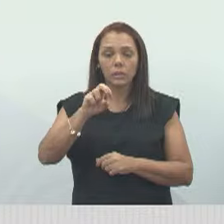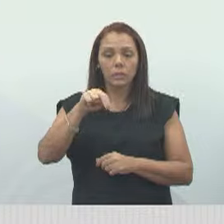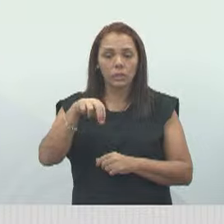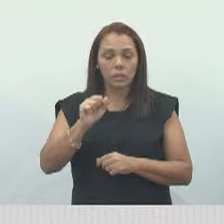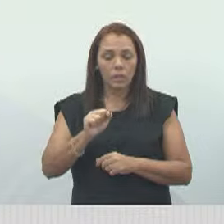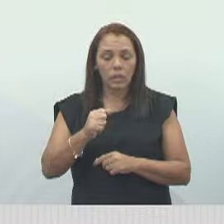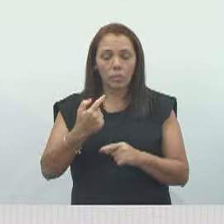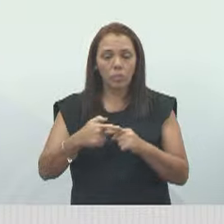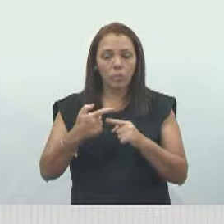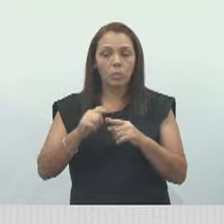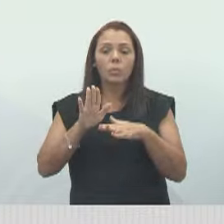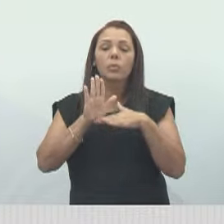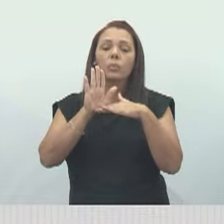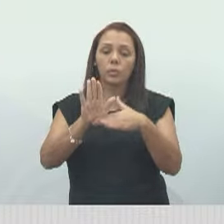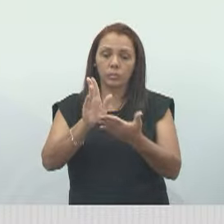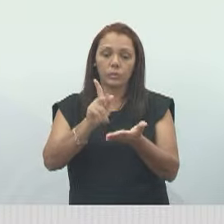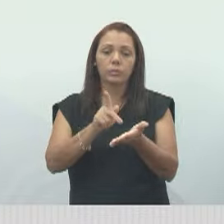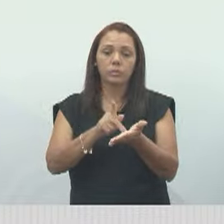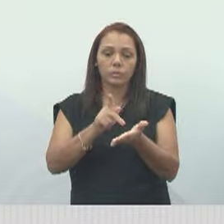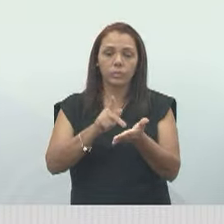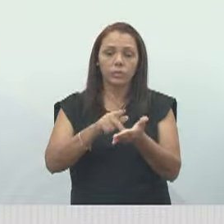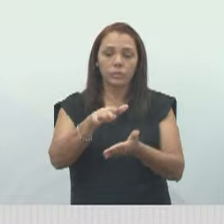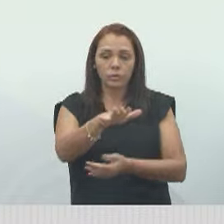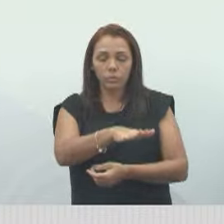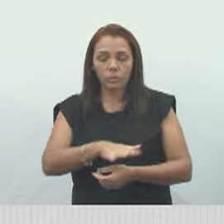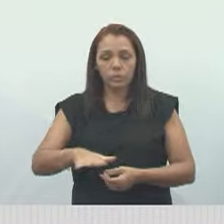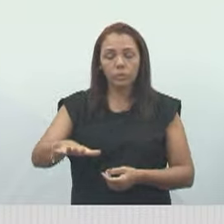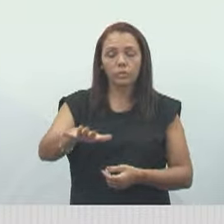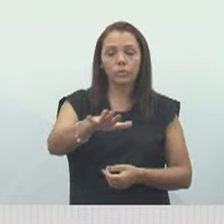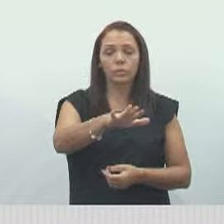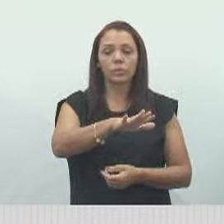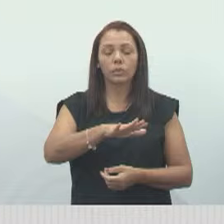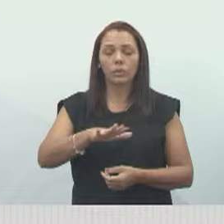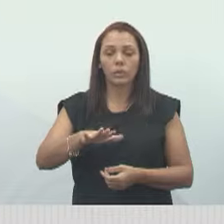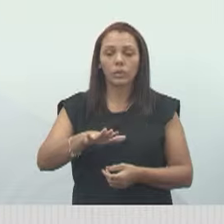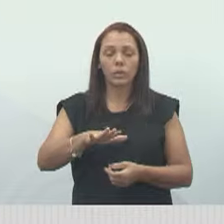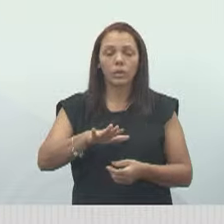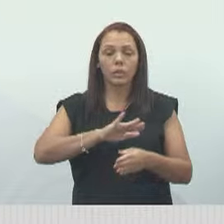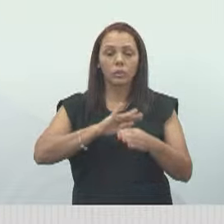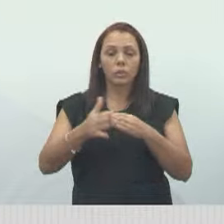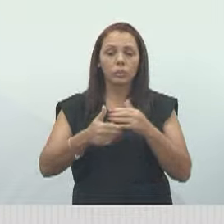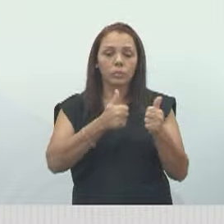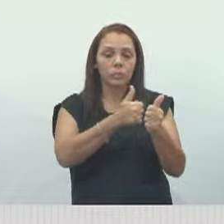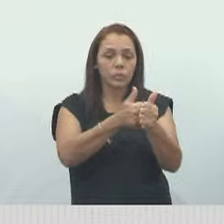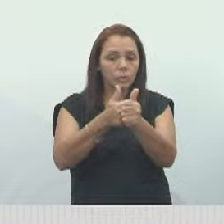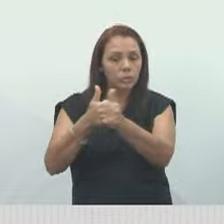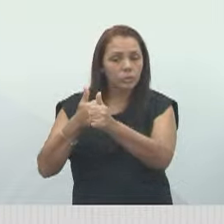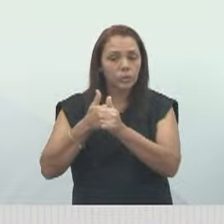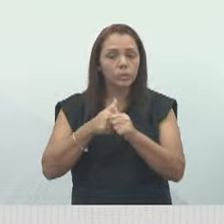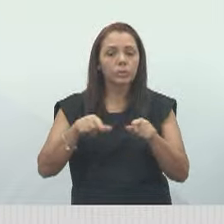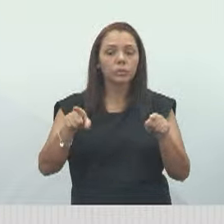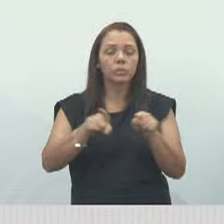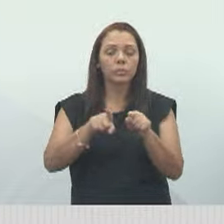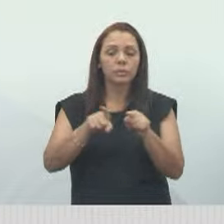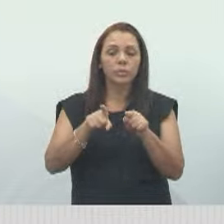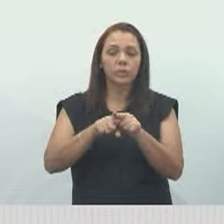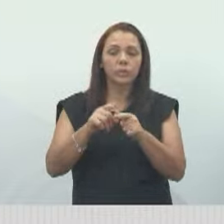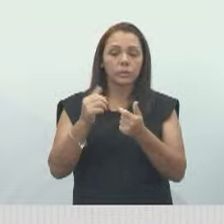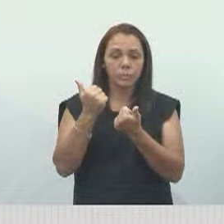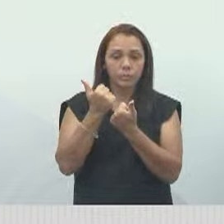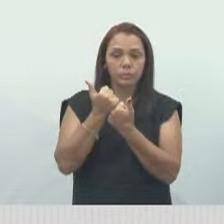irá beneficiar muito aquela região, Cidade Salvador, Santa Marina,